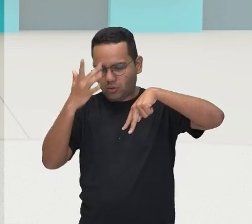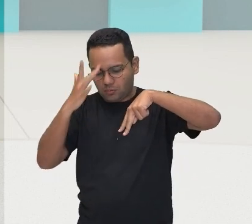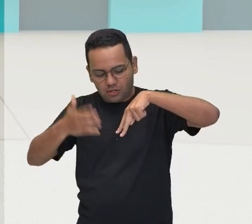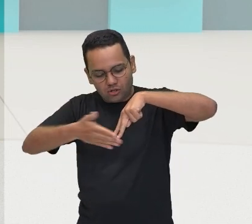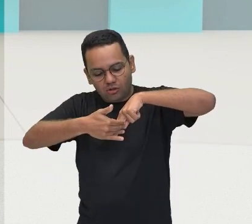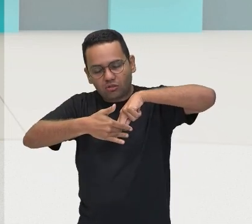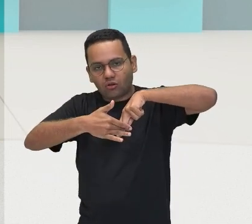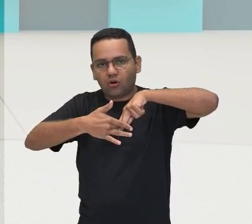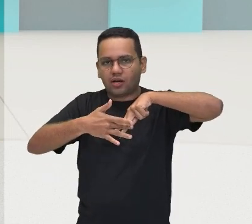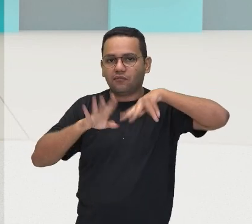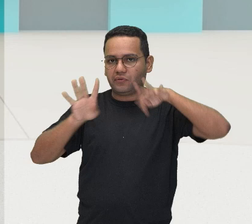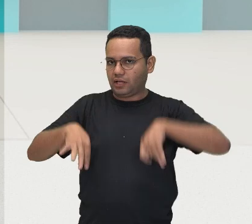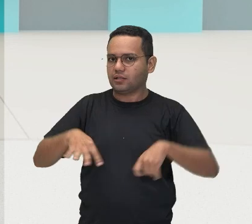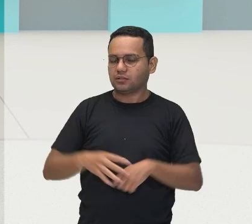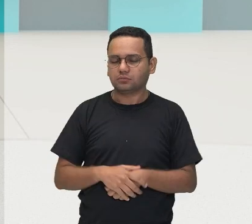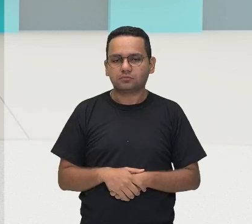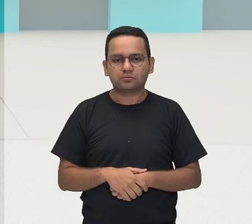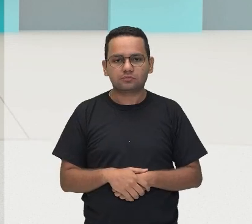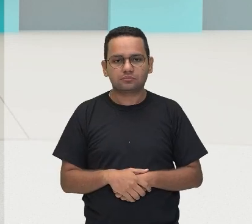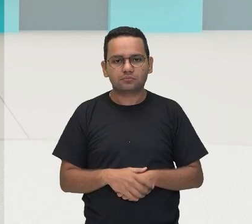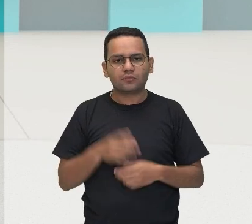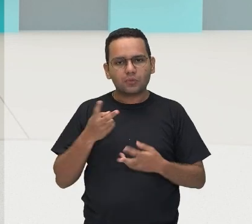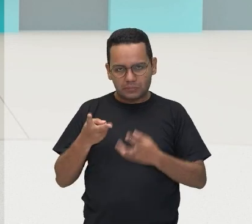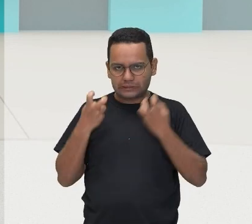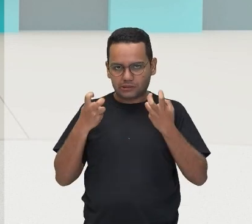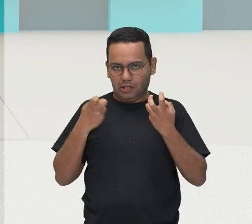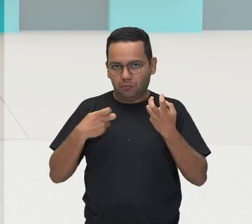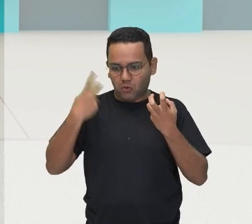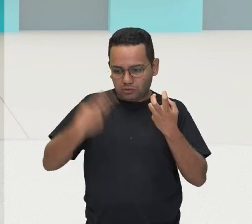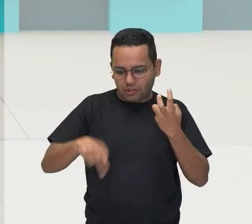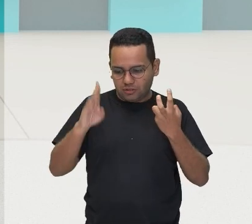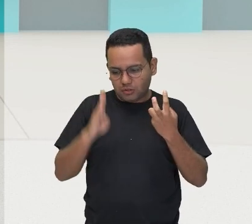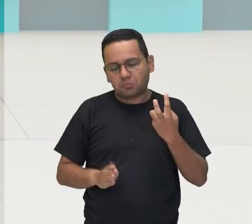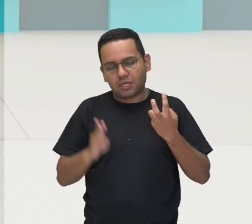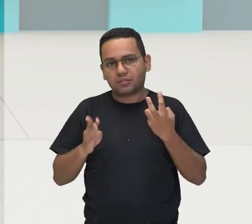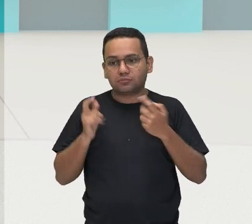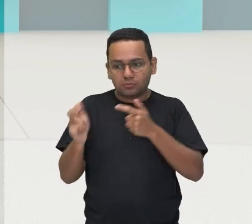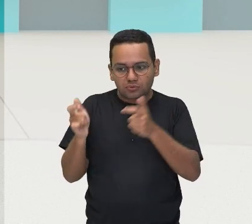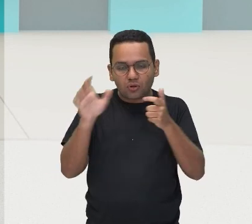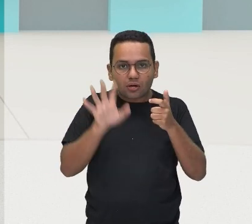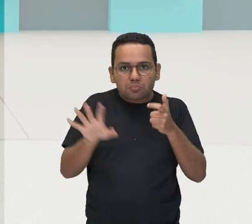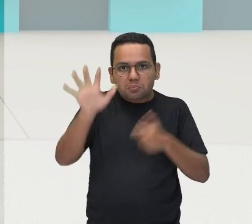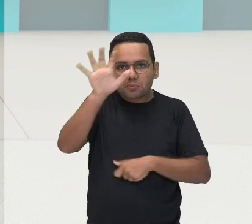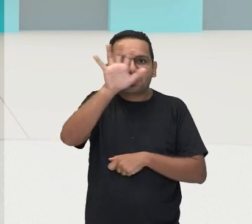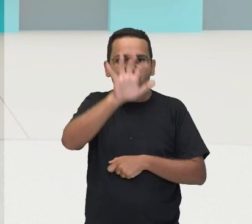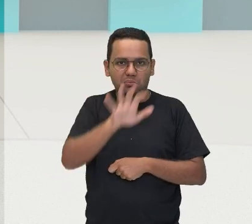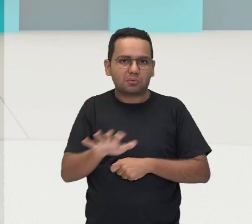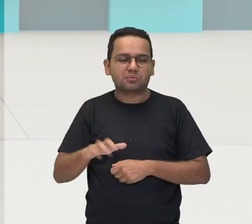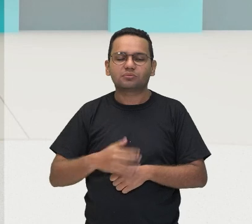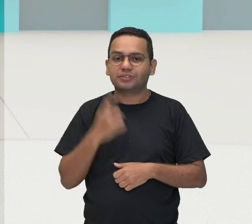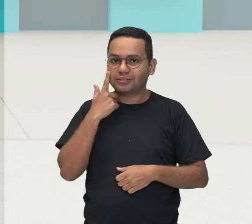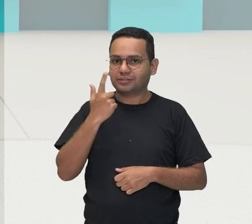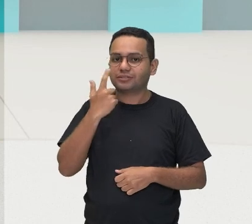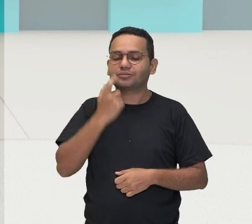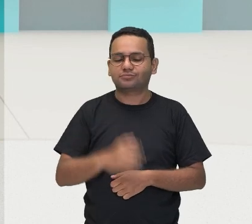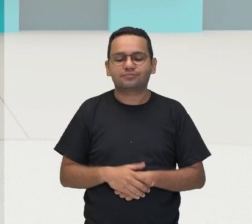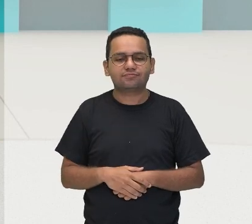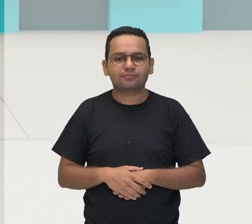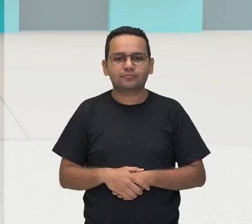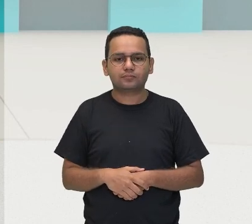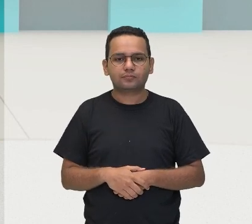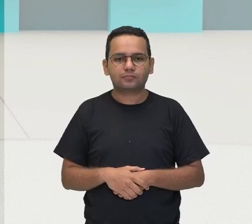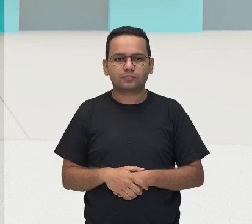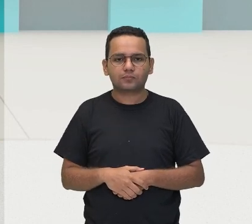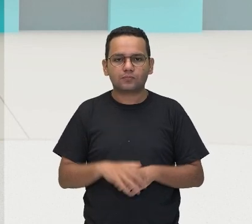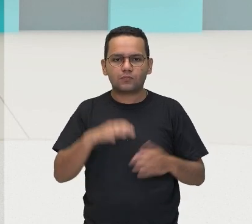do contexto brasileiro, essas lutas mais regionalizadas também, bem interessante. E, a partir desse momento, eu acredito